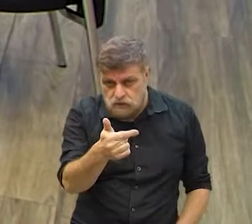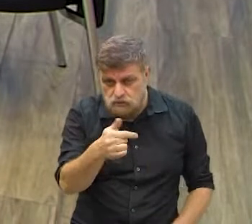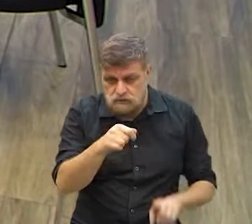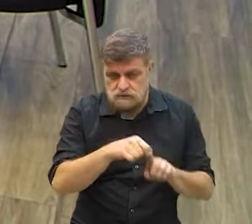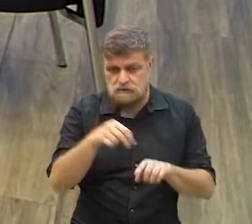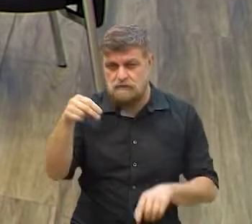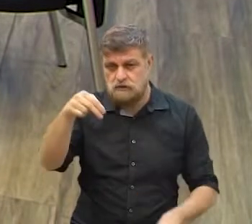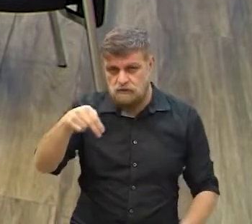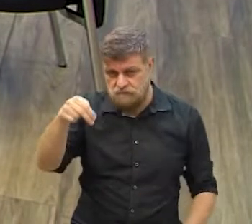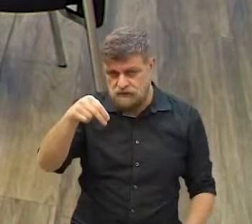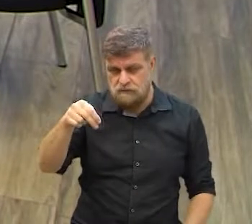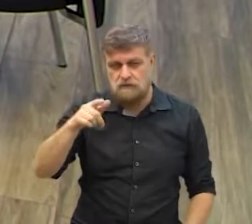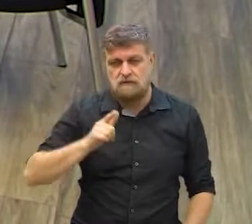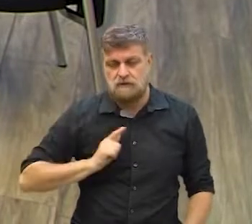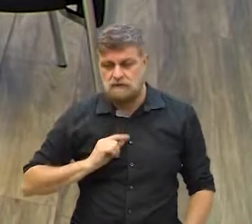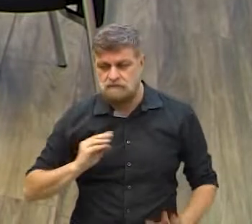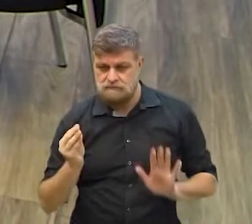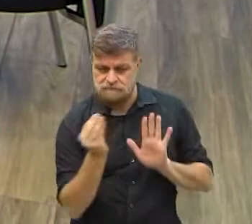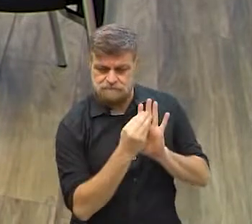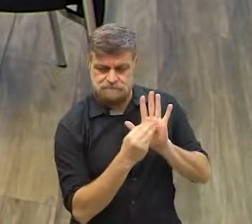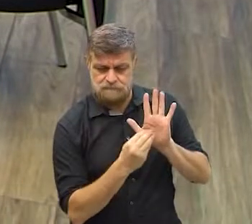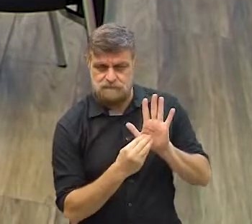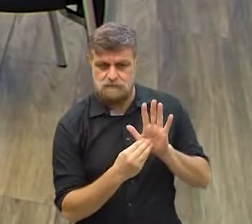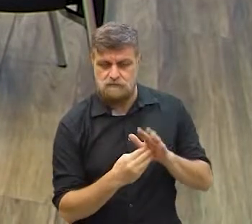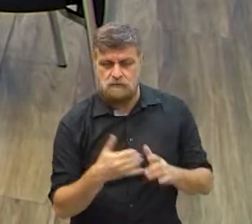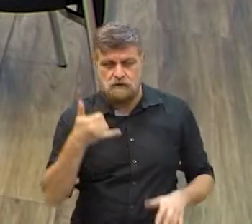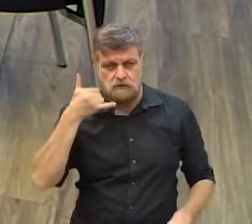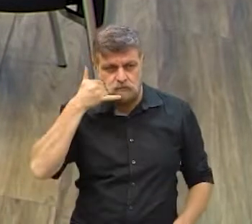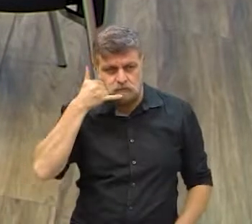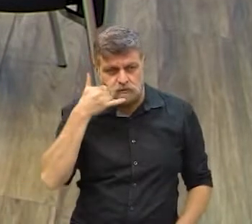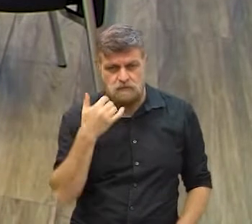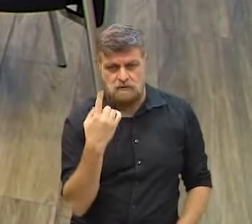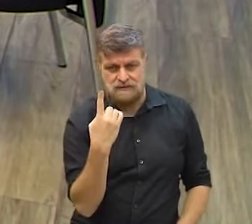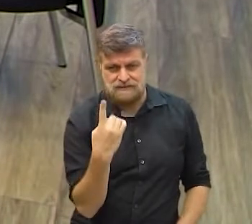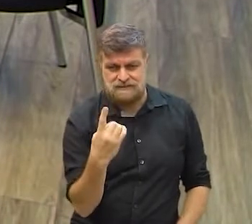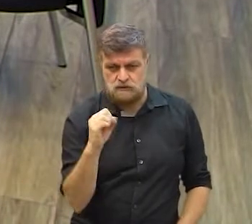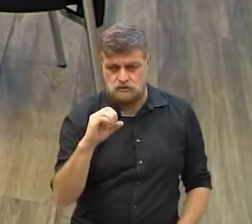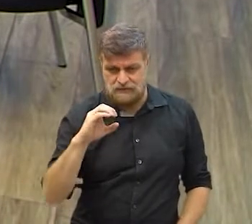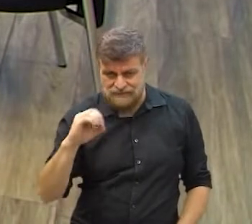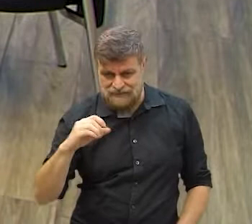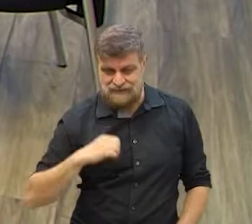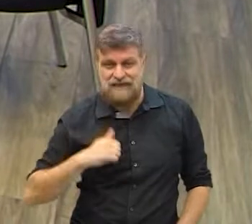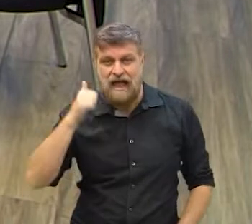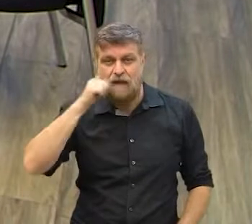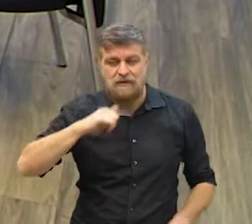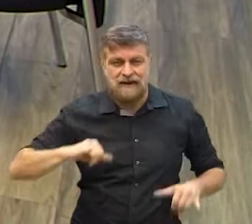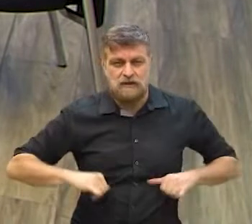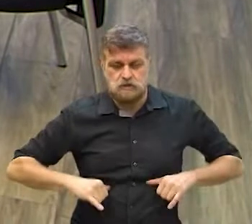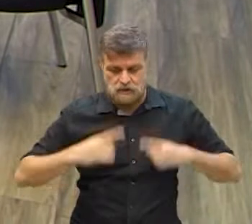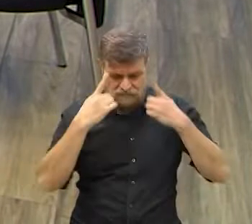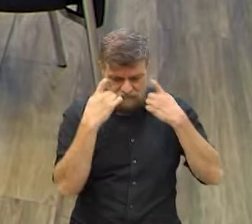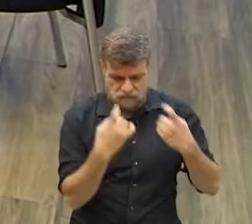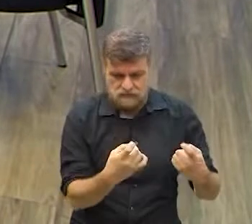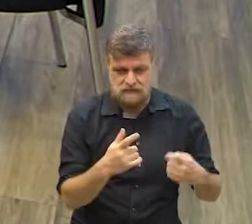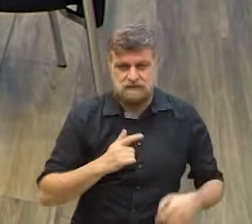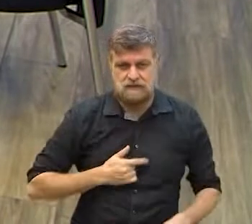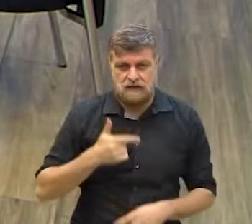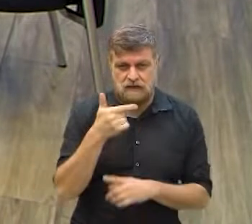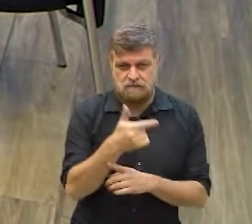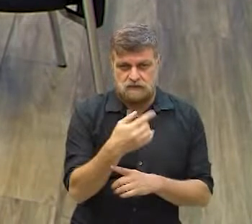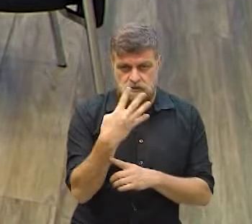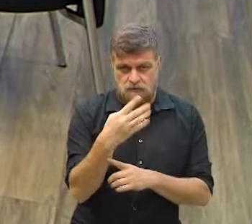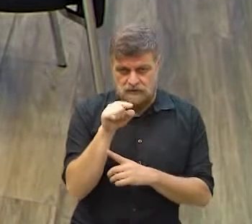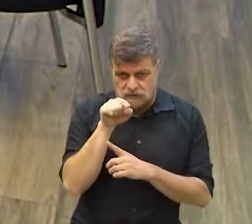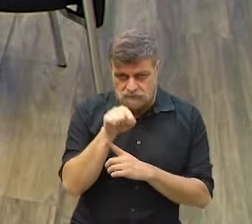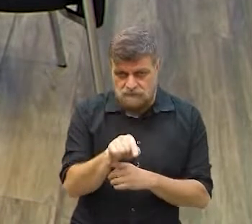dia 12 de novembro, foi registrado no número 180, que é o Disque Denúncia para a Violência contra a Mulher no Brasil,